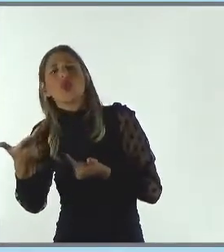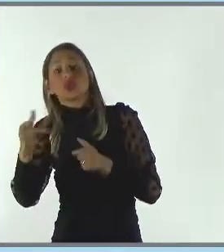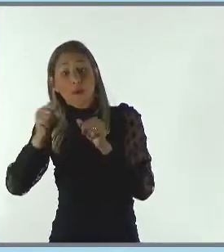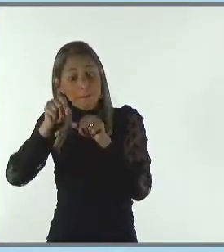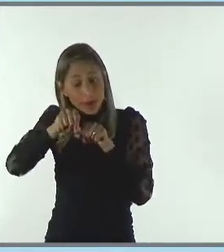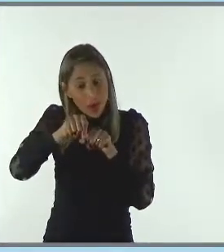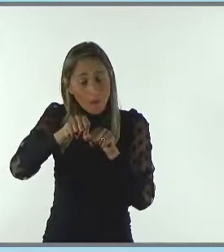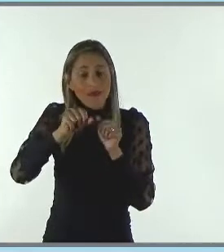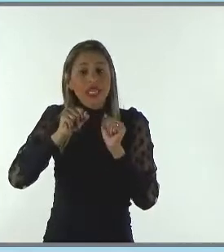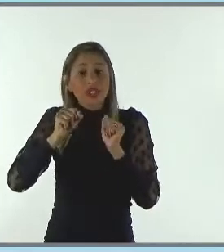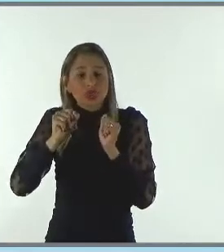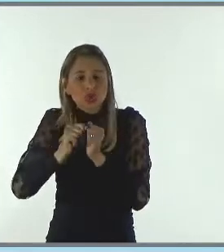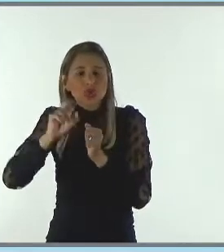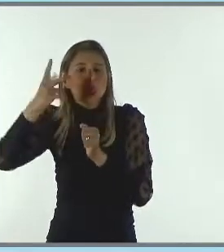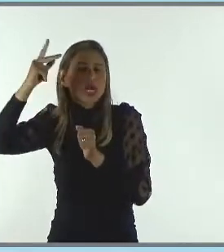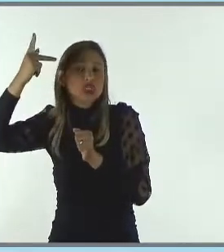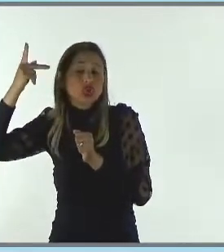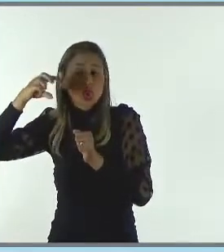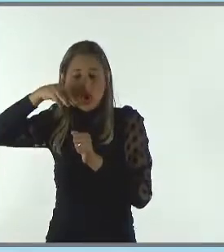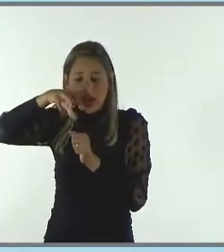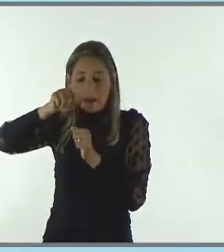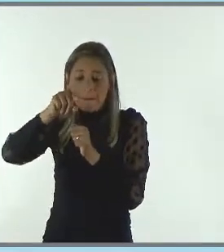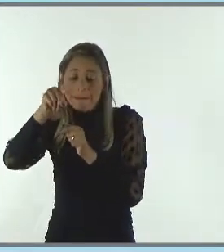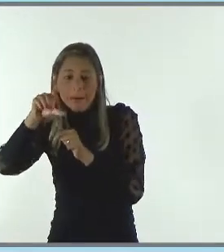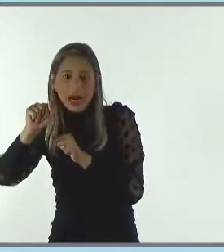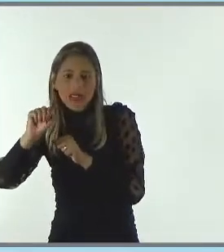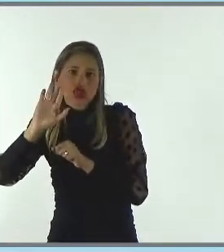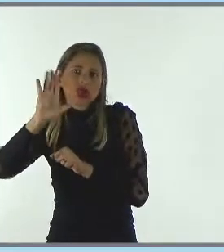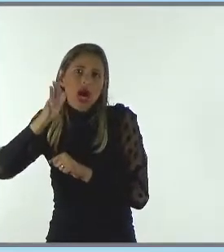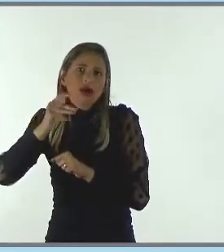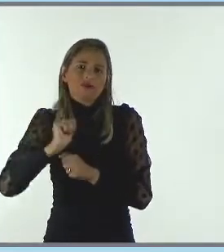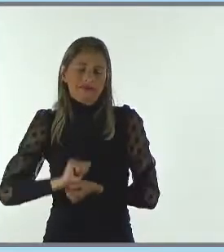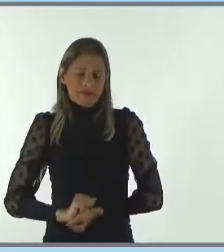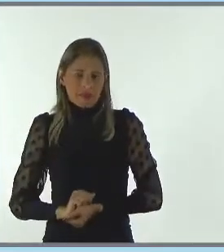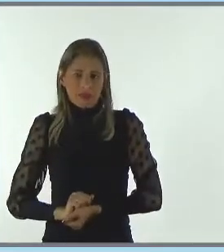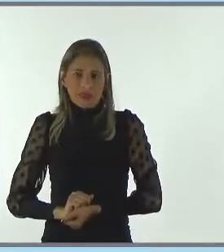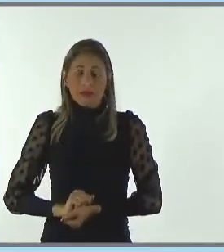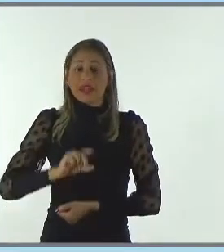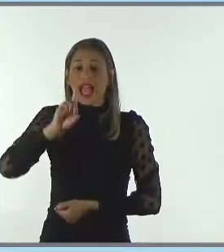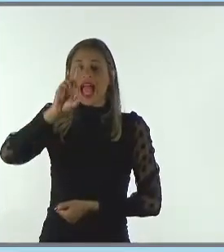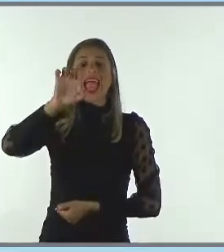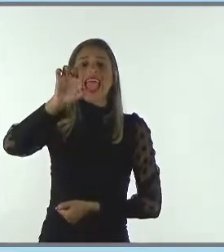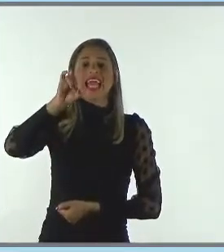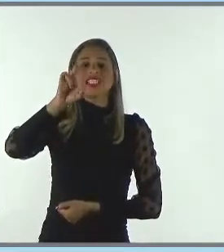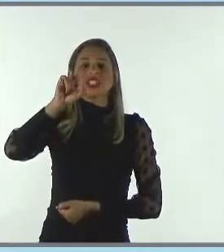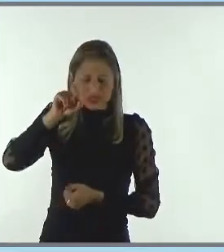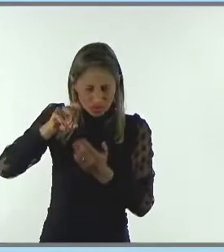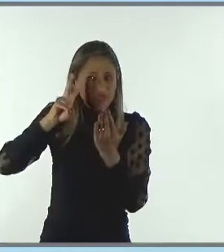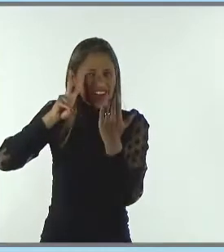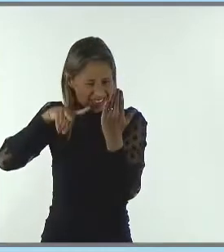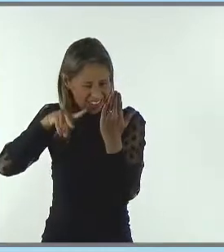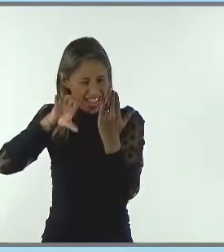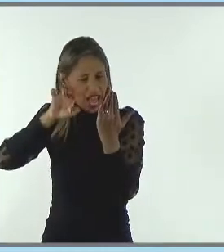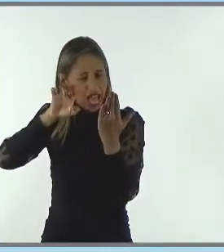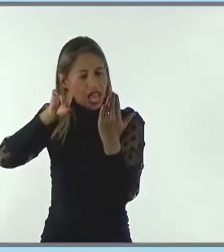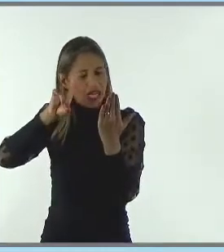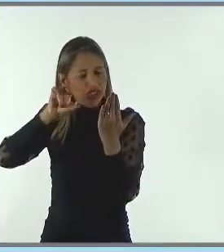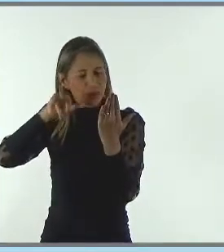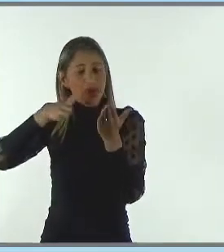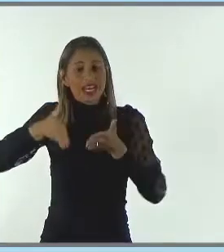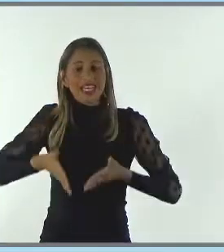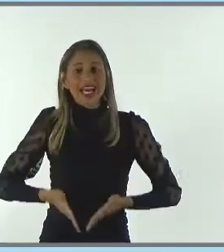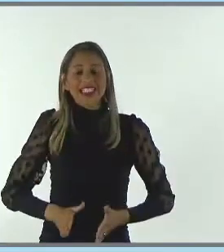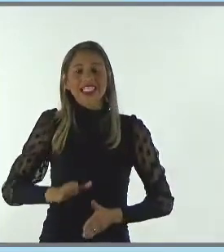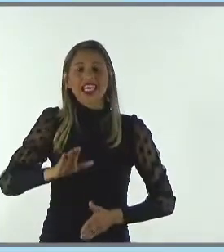Tá junto com a história da Masa há muito tempo. Então, Edmilson de Almeida Pereira, estou colando aqui, tá, gente? Nasceu em Juiz de